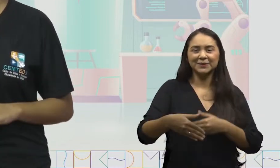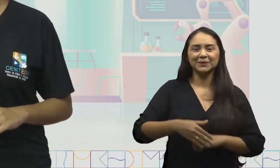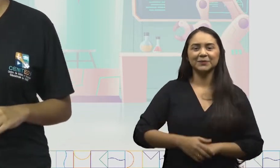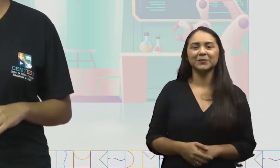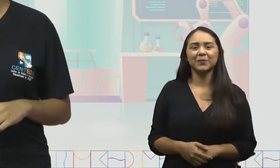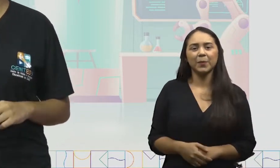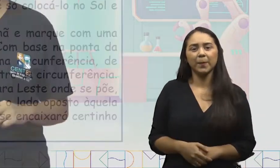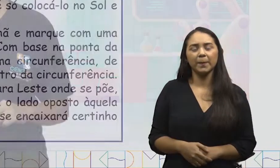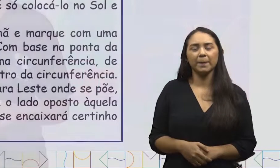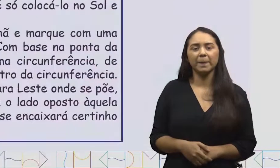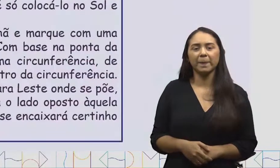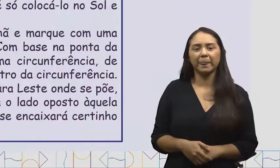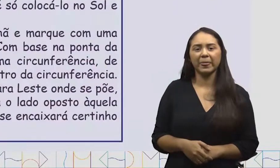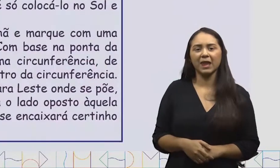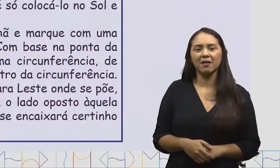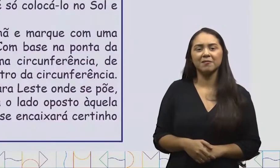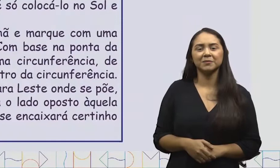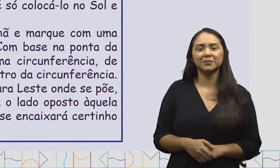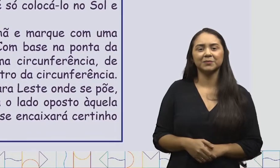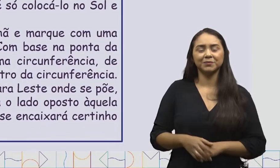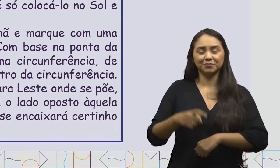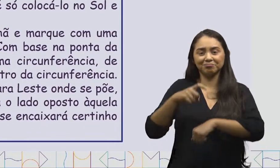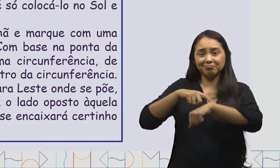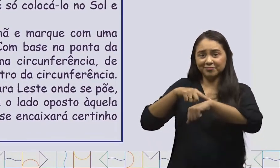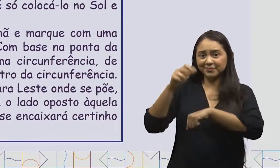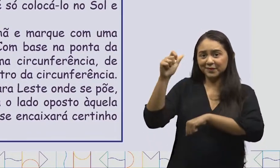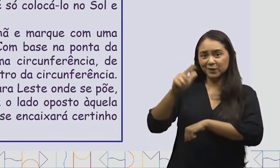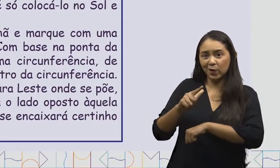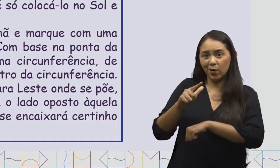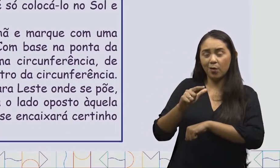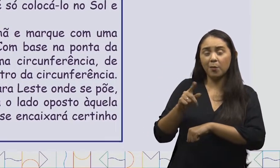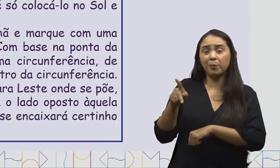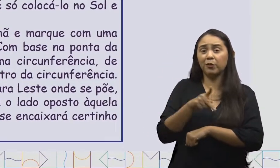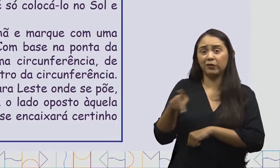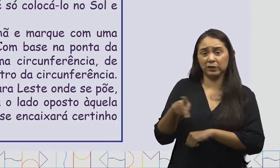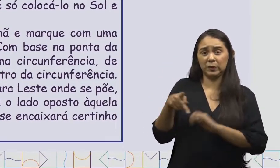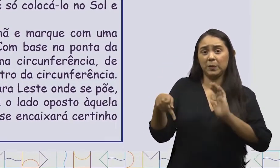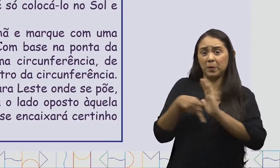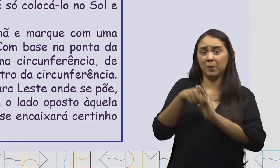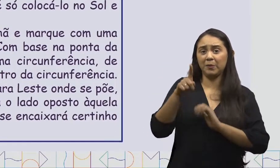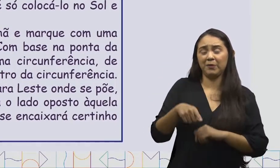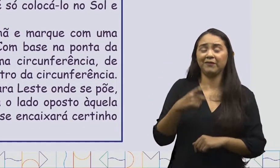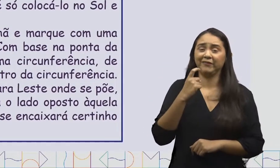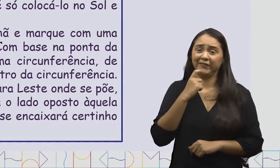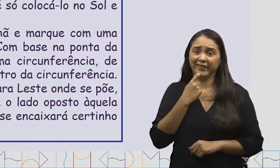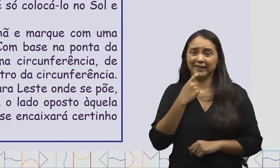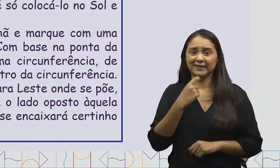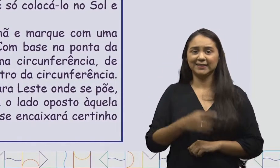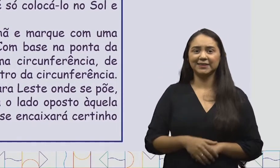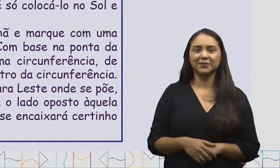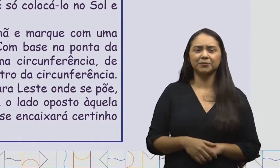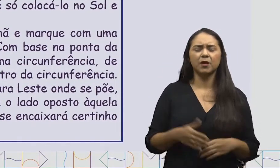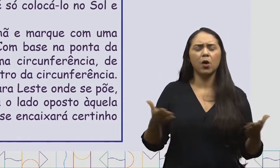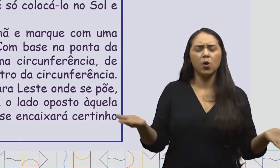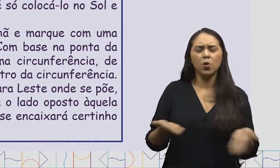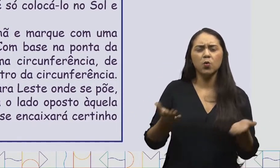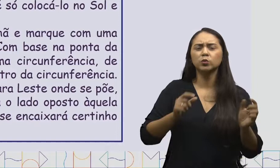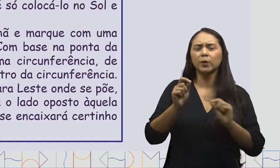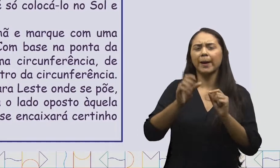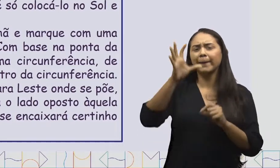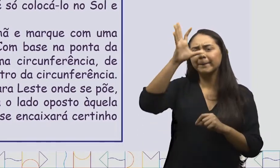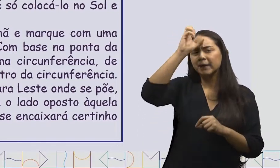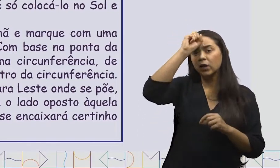experimento realizado. Relógio de Sol, por Vanessa Fligiuolo. Hoje vamos aprender a